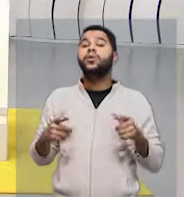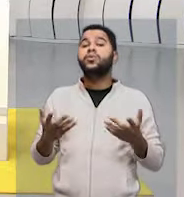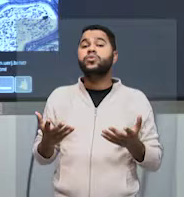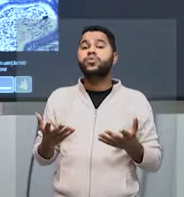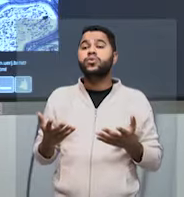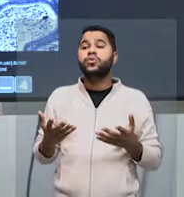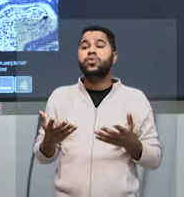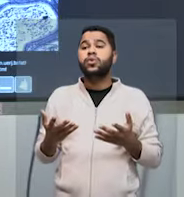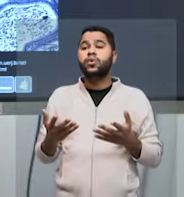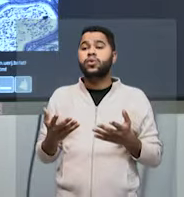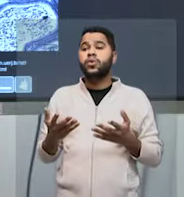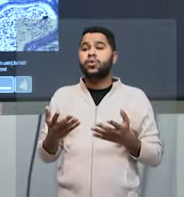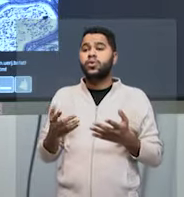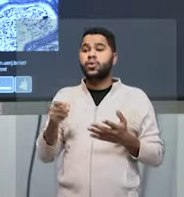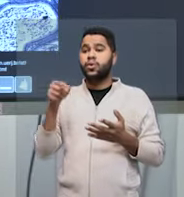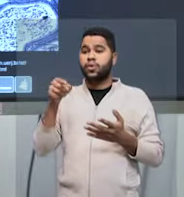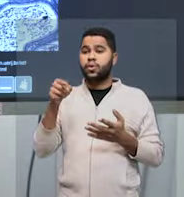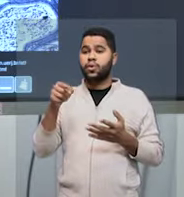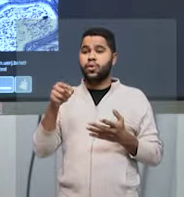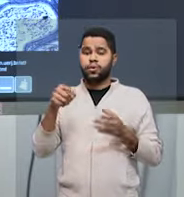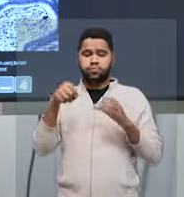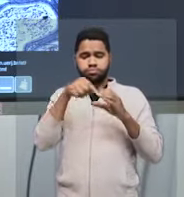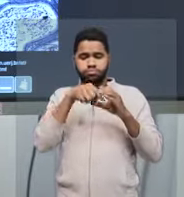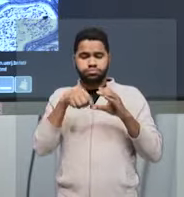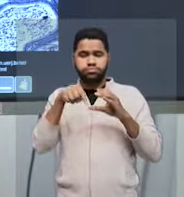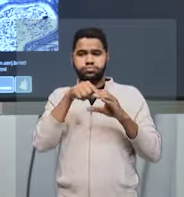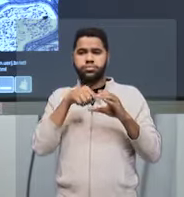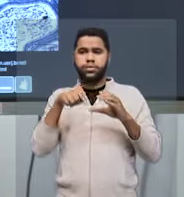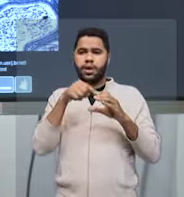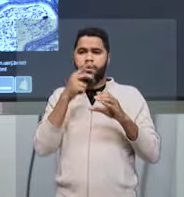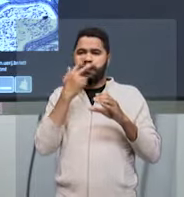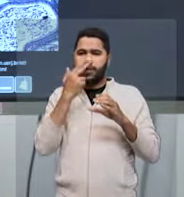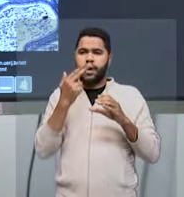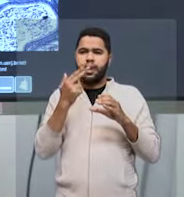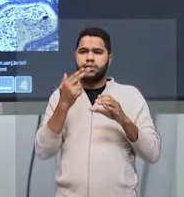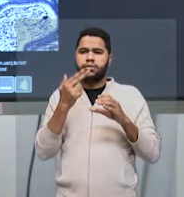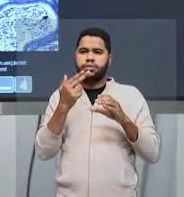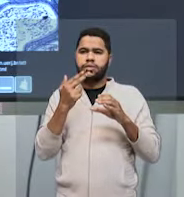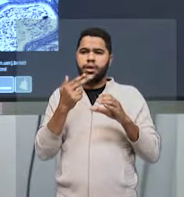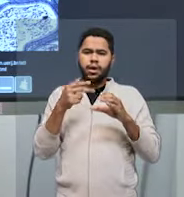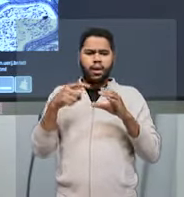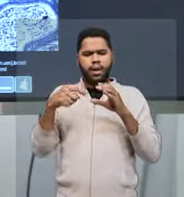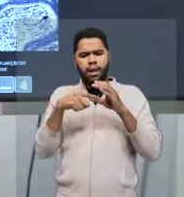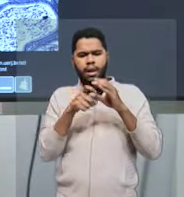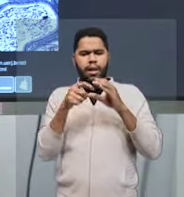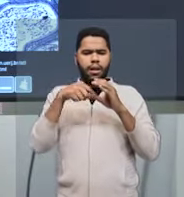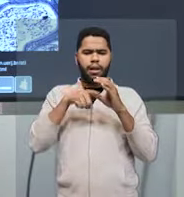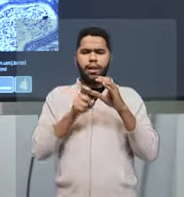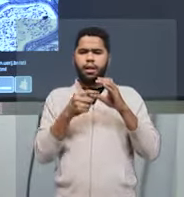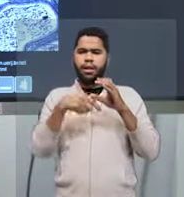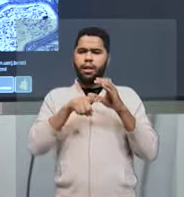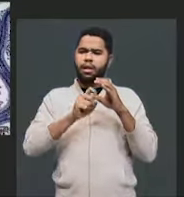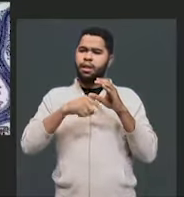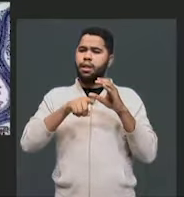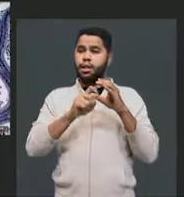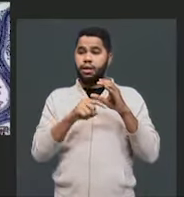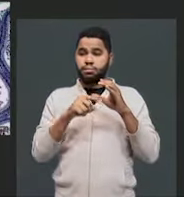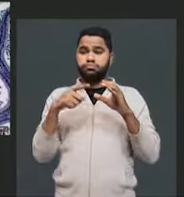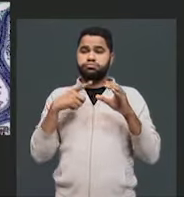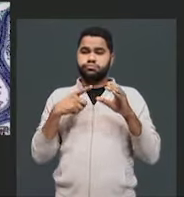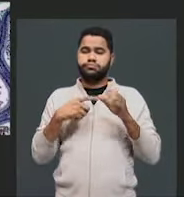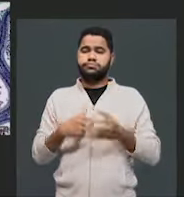vai cair aqui, ó, na luz do tubo. Então, isso que mostra um corte ali lotado de espermatozoide, tá